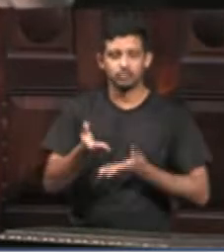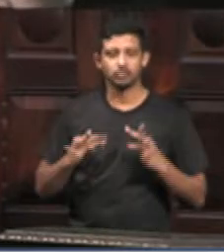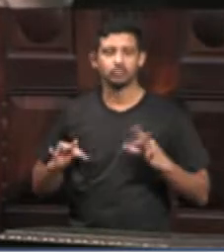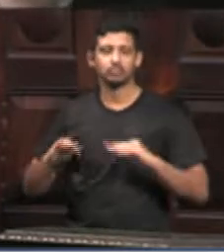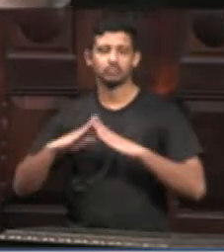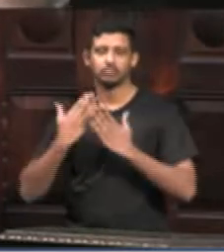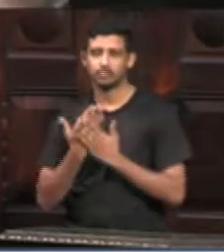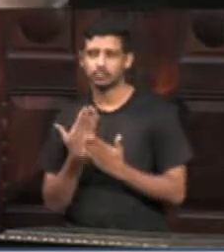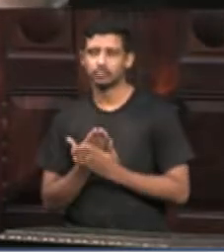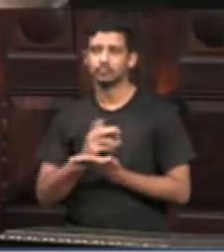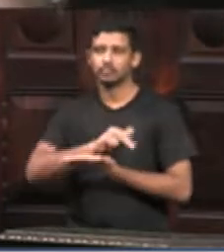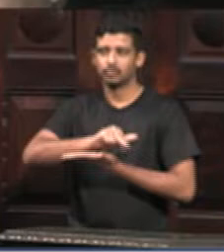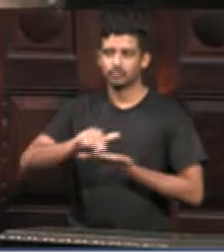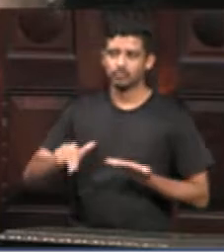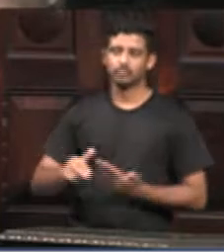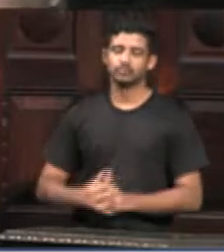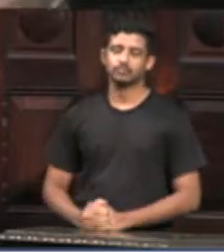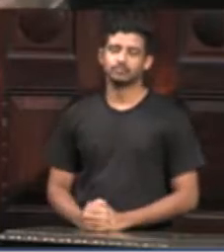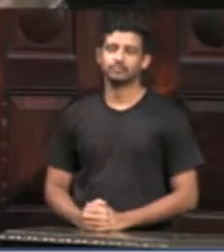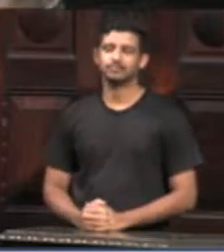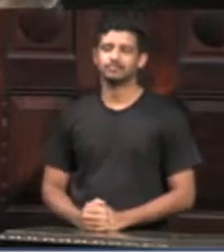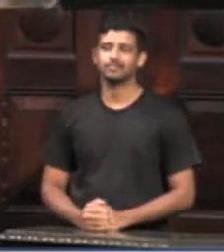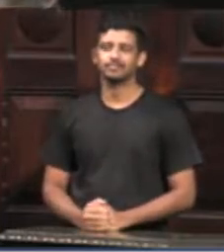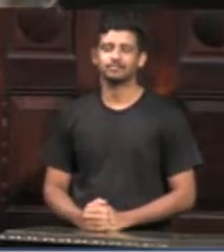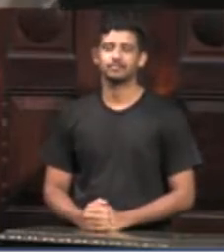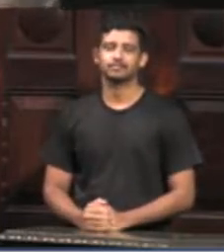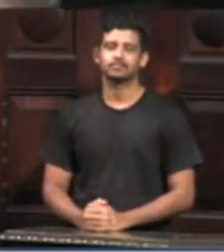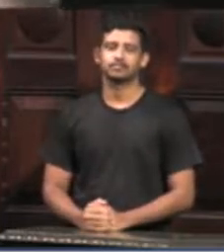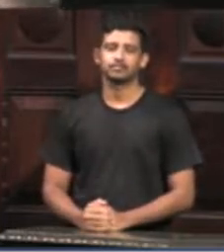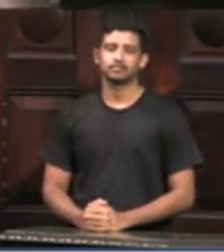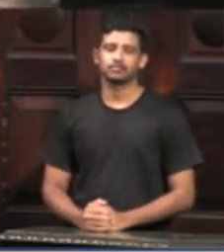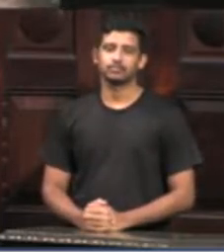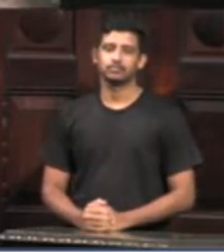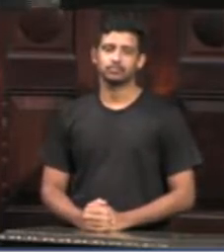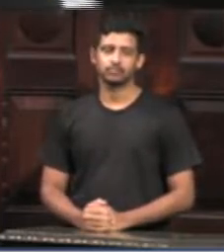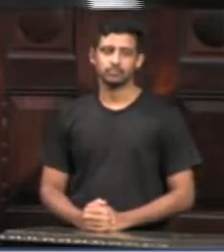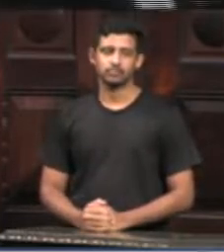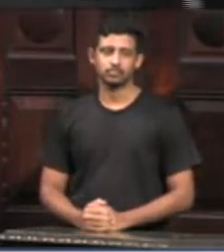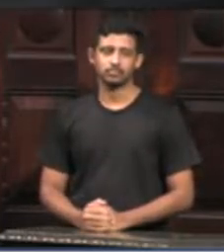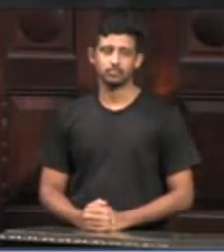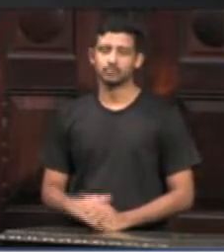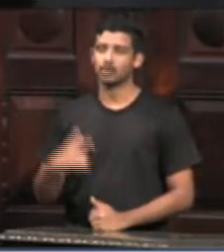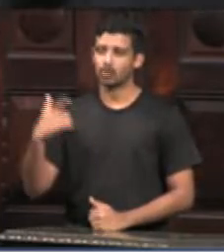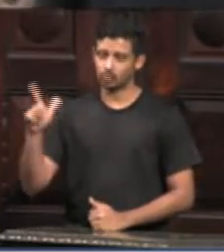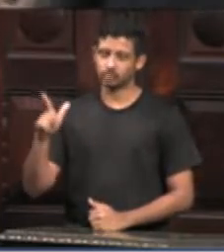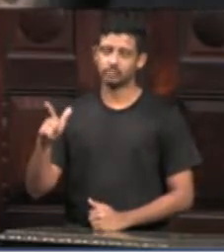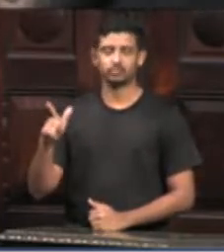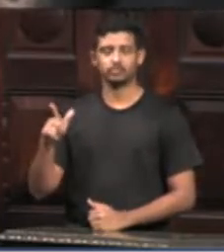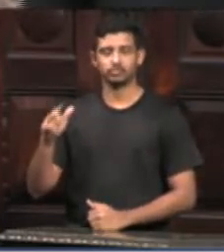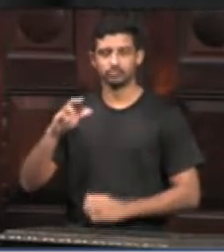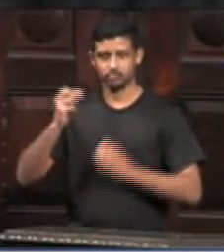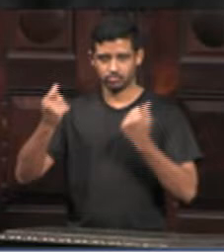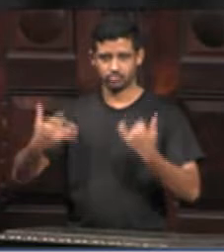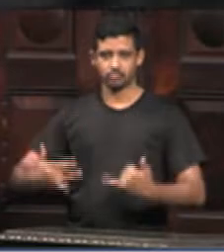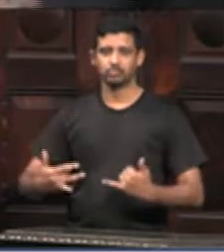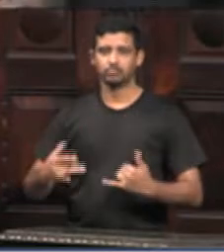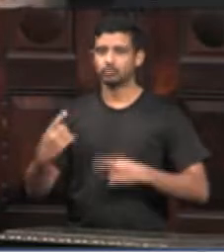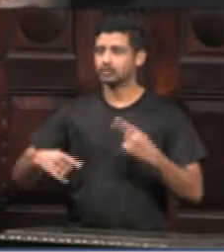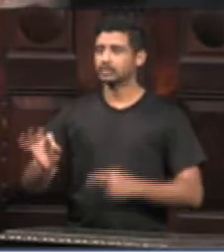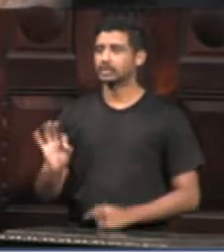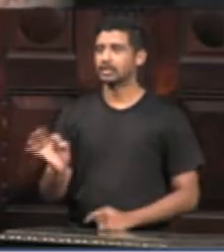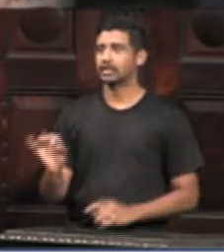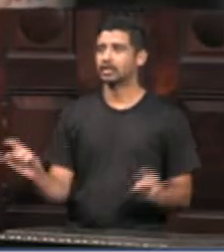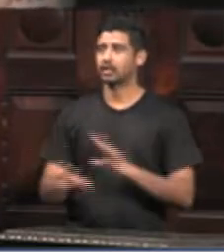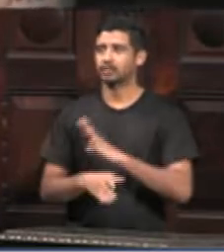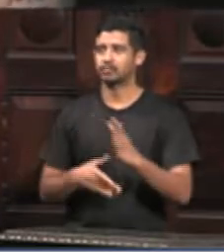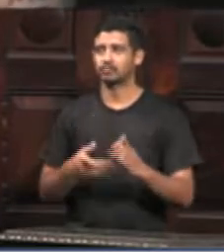outras drogas entre as mulheres no âmbito do Estado do Rio de Janeiro, e dá outras providências. Em discussão, não havendo que queira discutir, encerrada